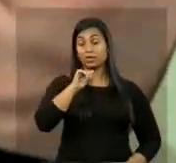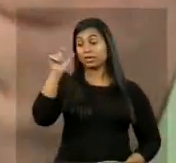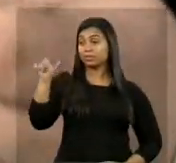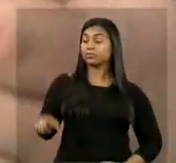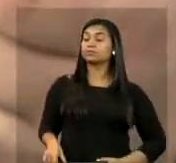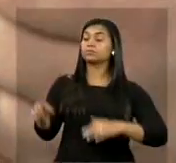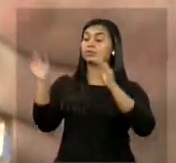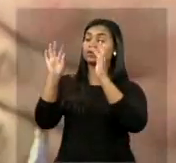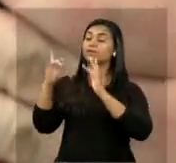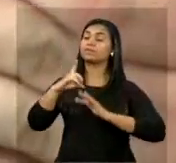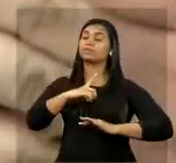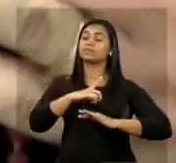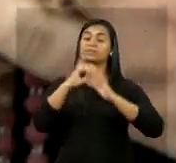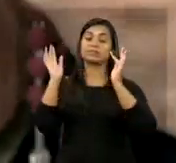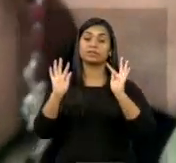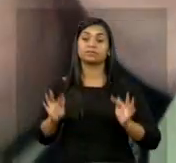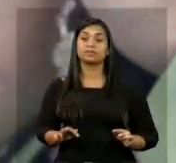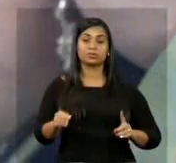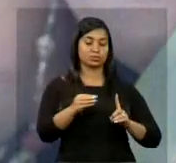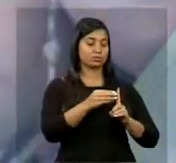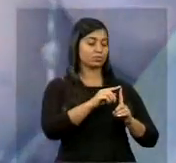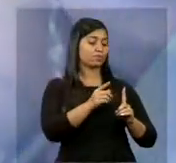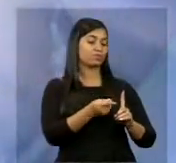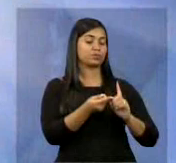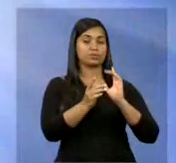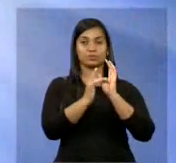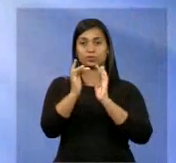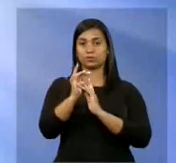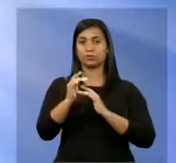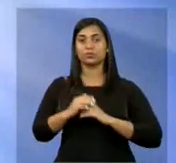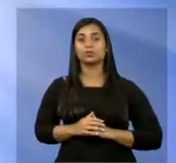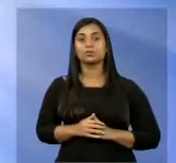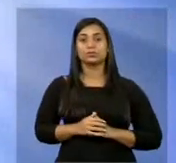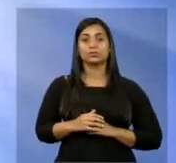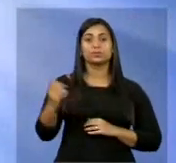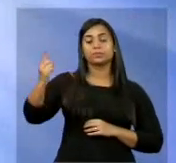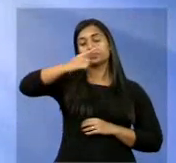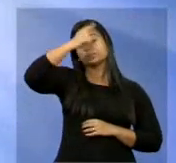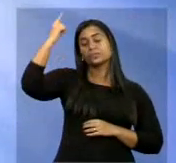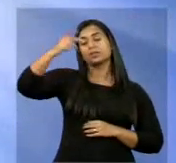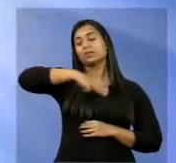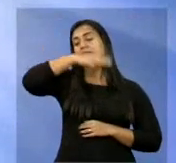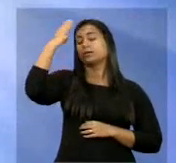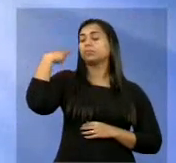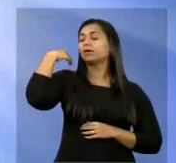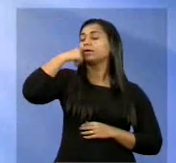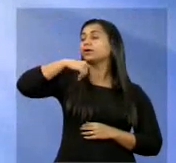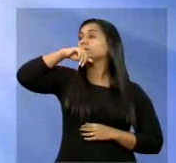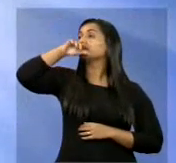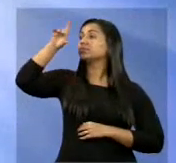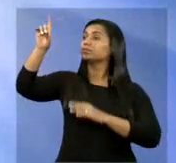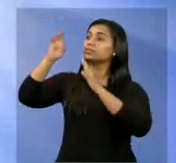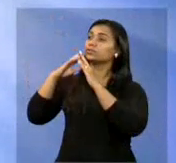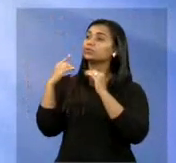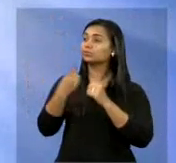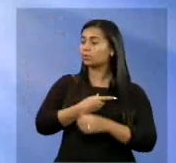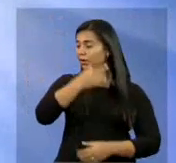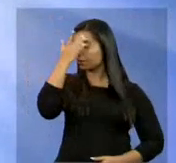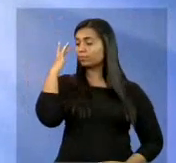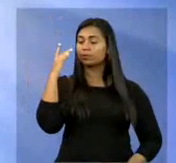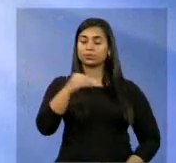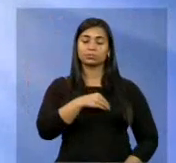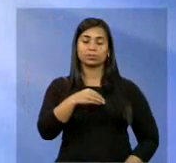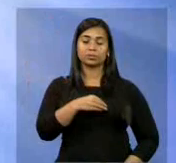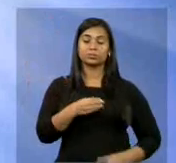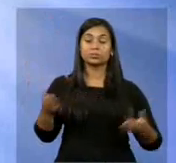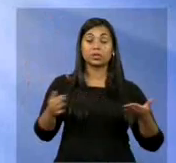convosco. Bendita sois vós entre as mulheres, e bendito é o fruto do vosso ventre, Jesus. Santa Maria, Mãe de